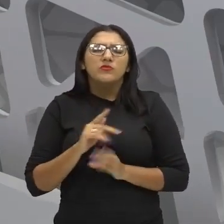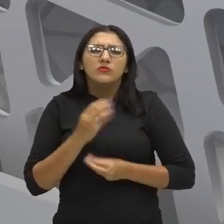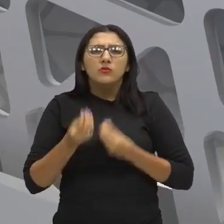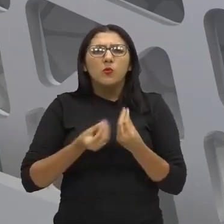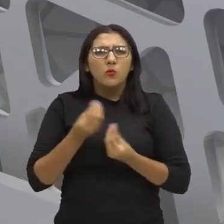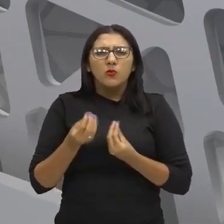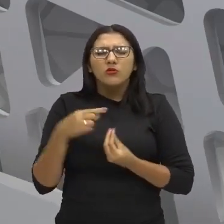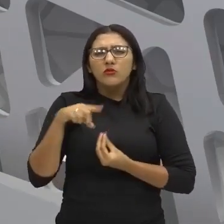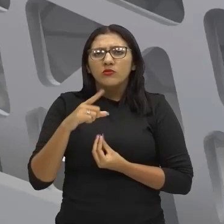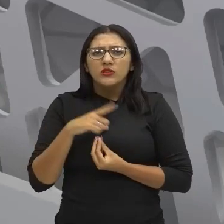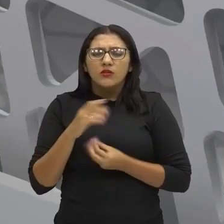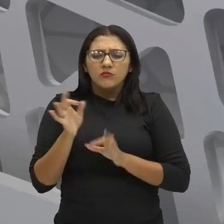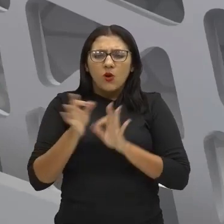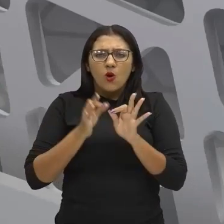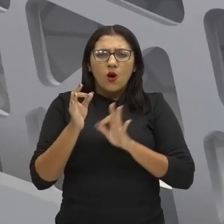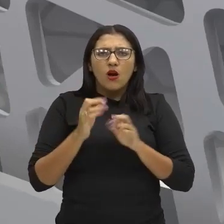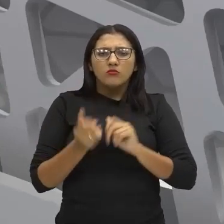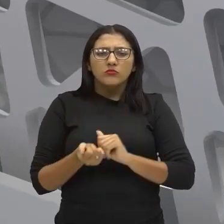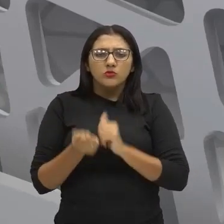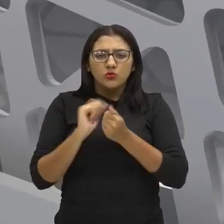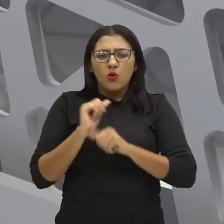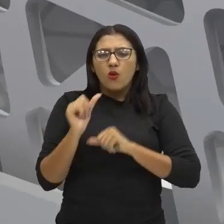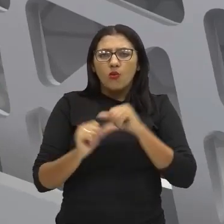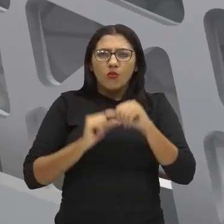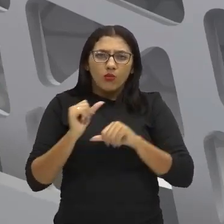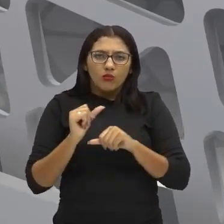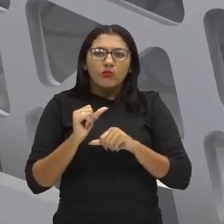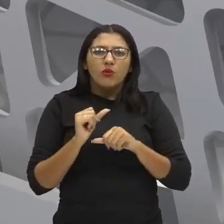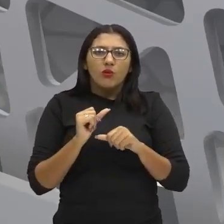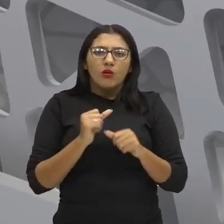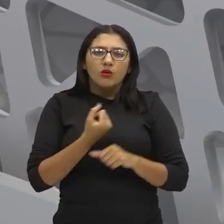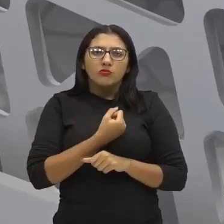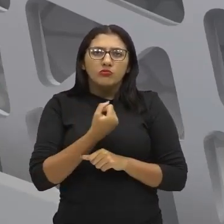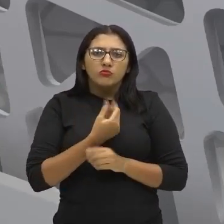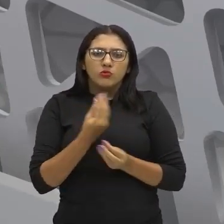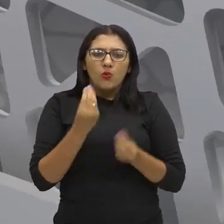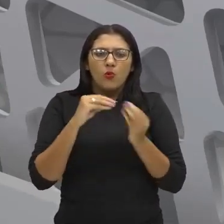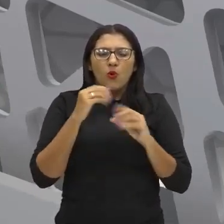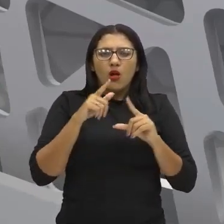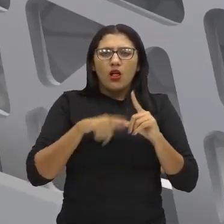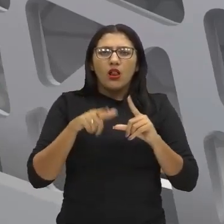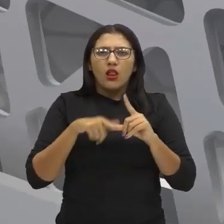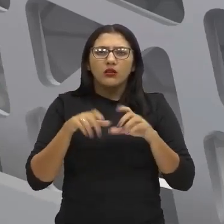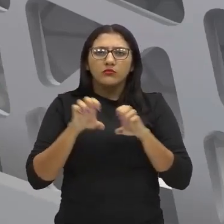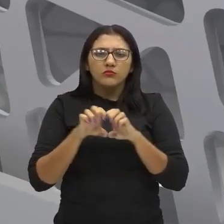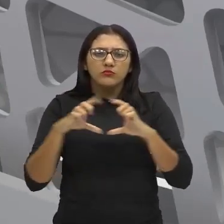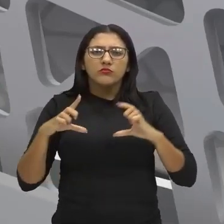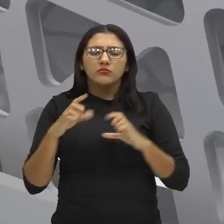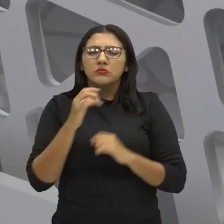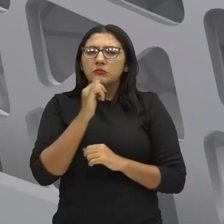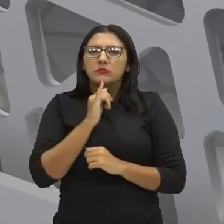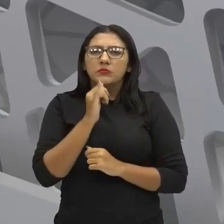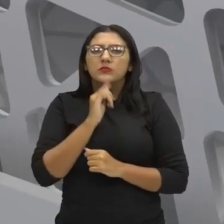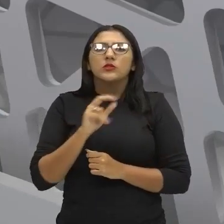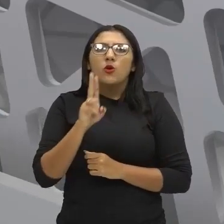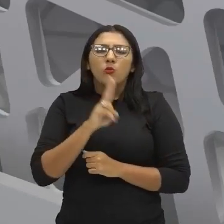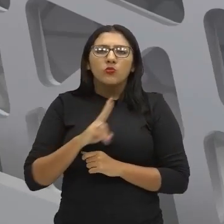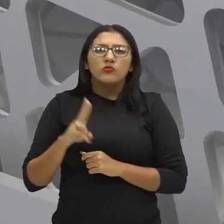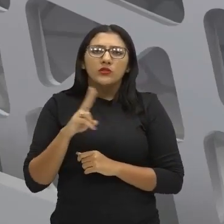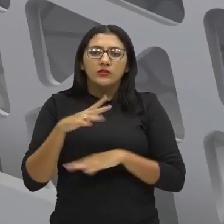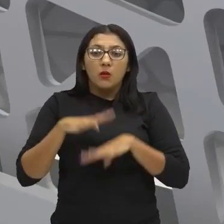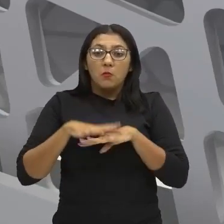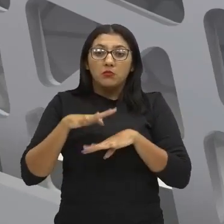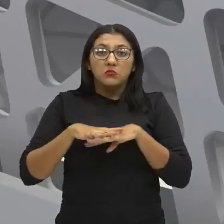quando você faz essa transcodificação no caso, né, utilizando a linguagem